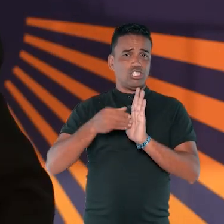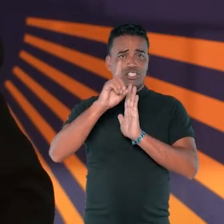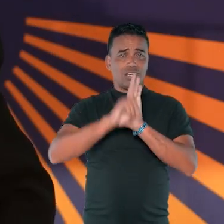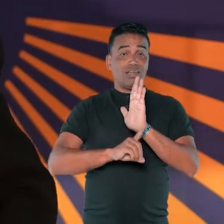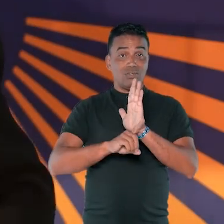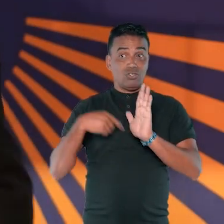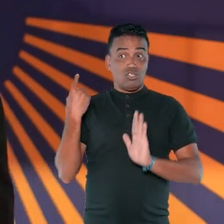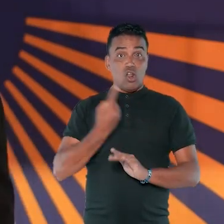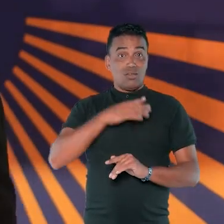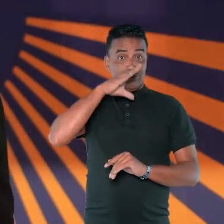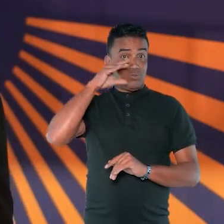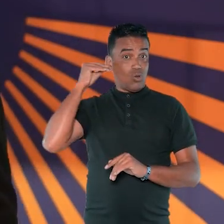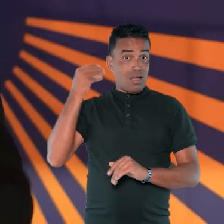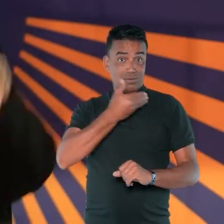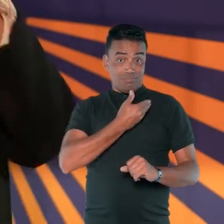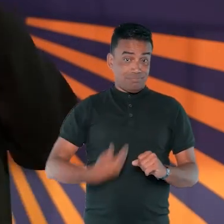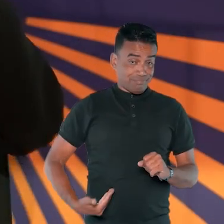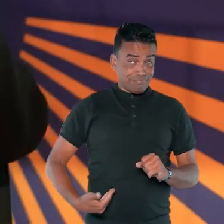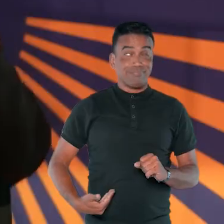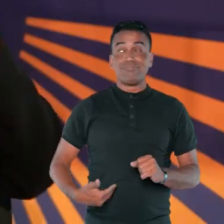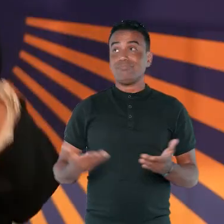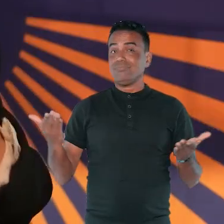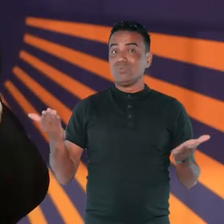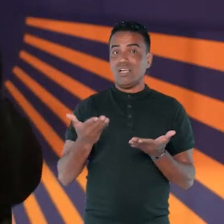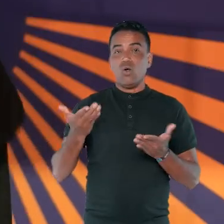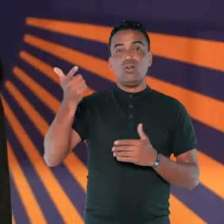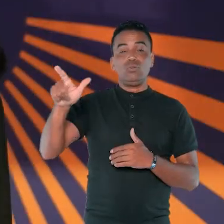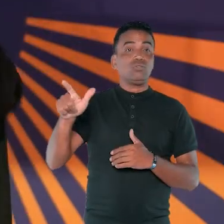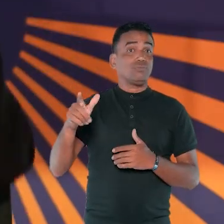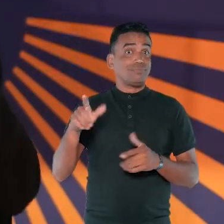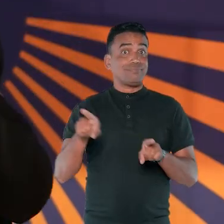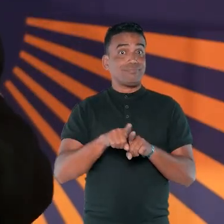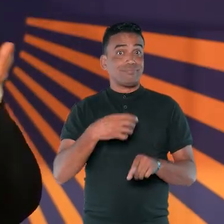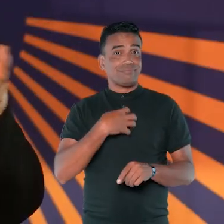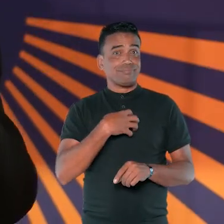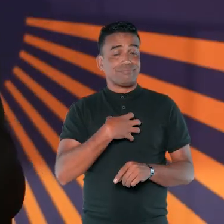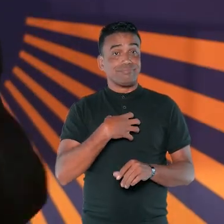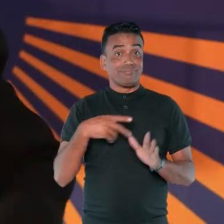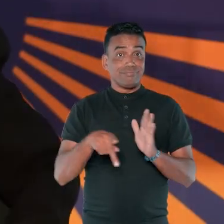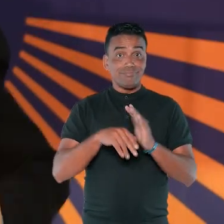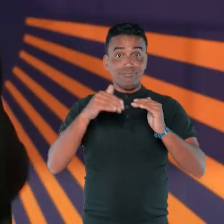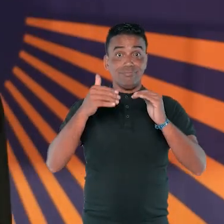servidores públicos, então nem se diga, porque agora os outros ainda ficam com raiva, claro, ainda mais na profissão de juiz.